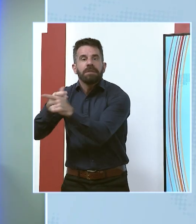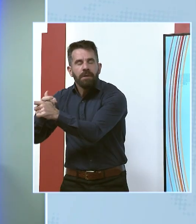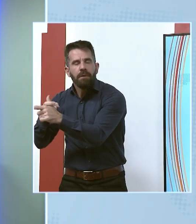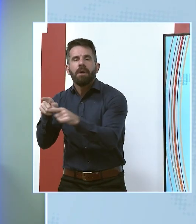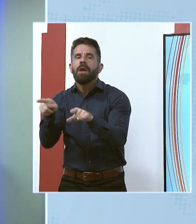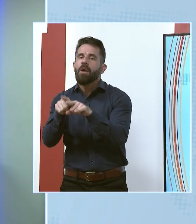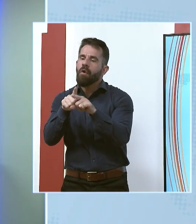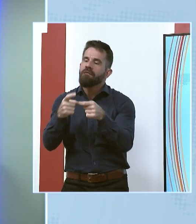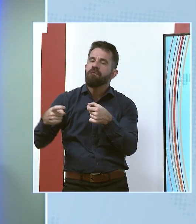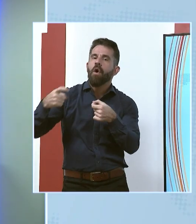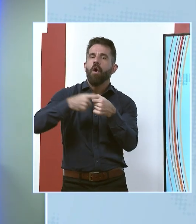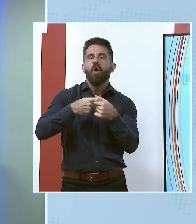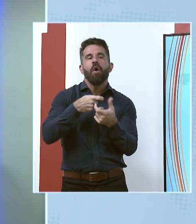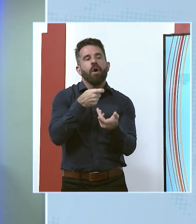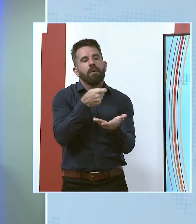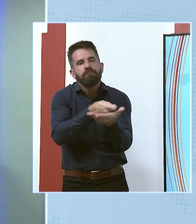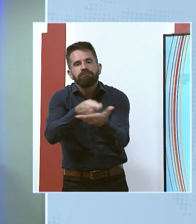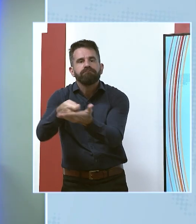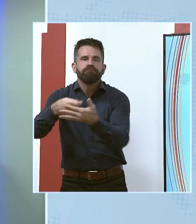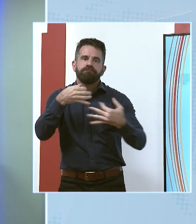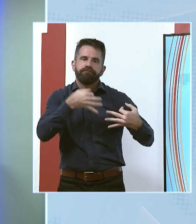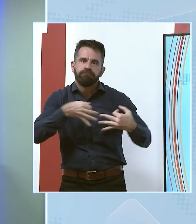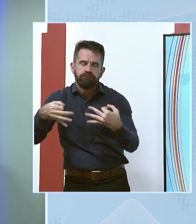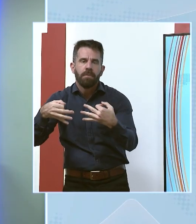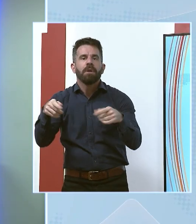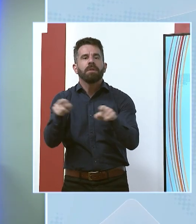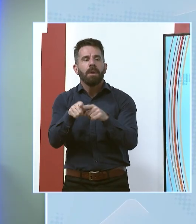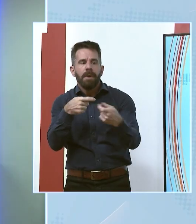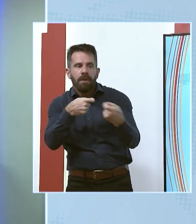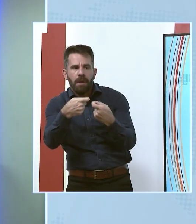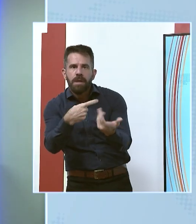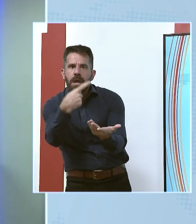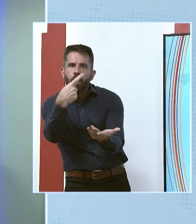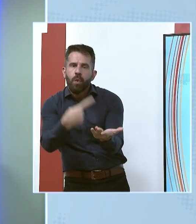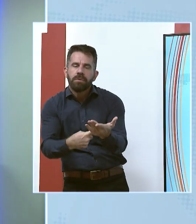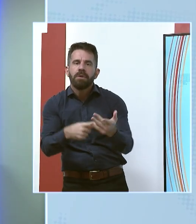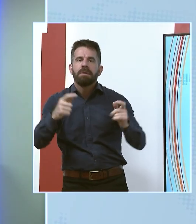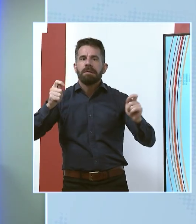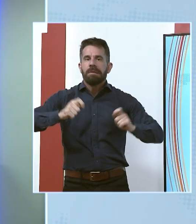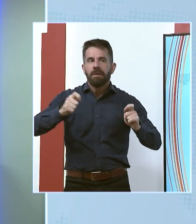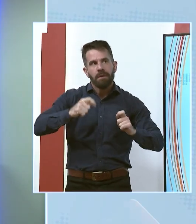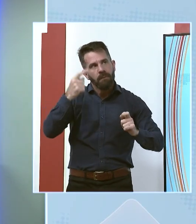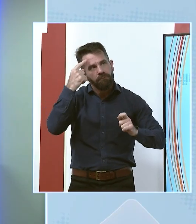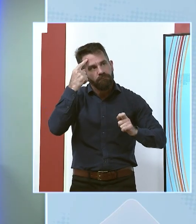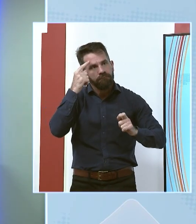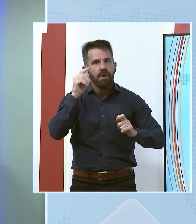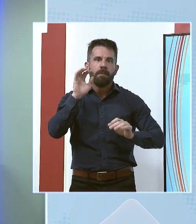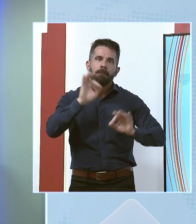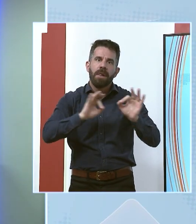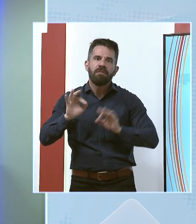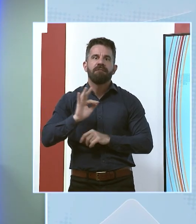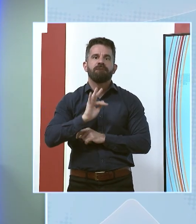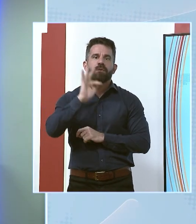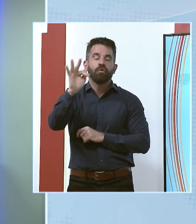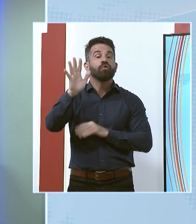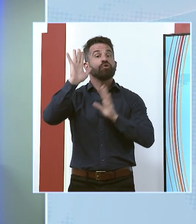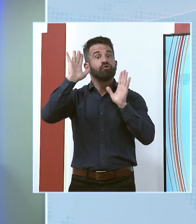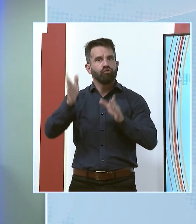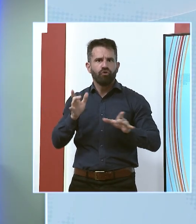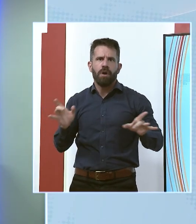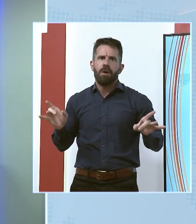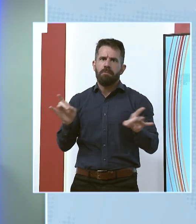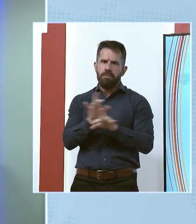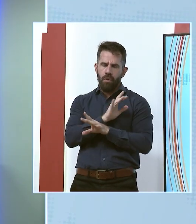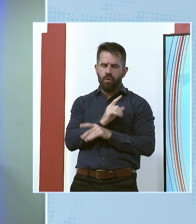que retomem sua situação de crédito e tenham melhores condições para planejar o futuro. Até agora, foram renegociadas